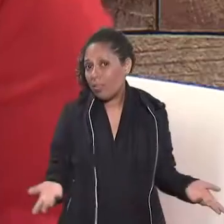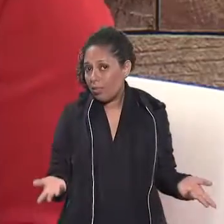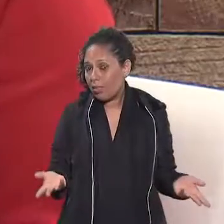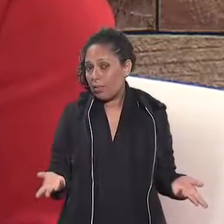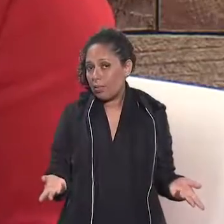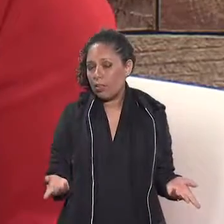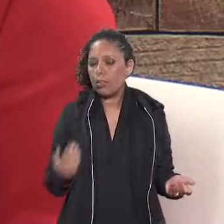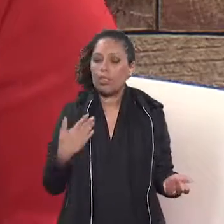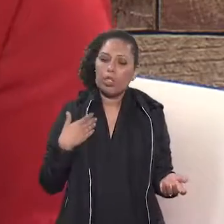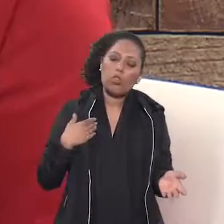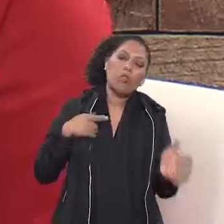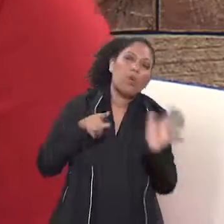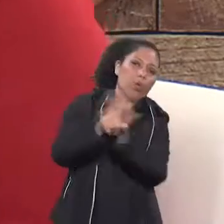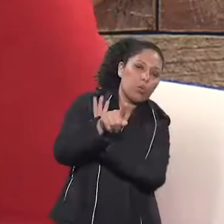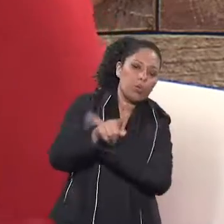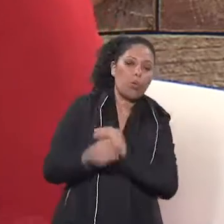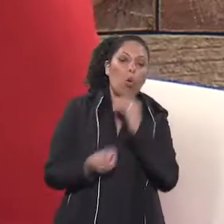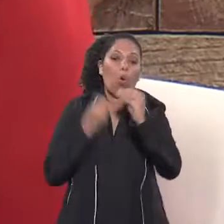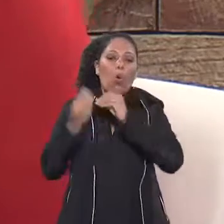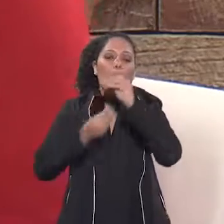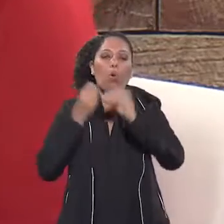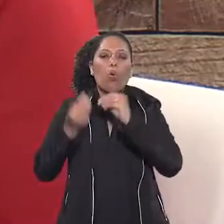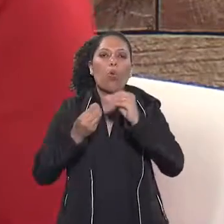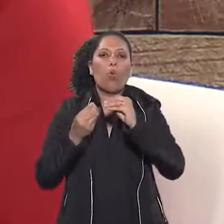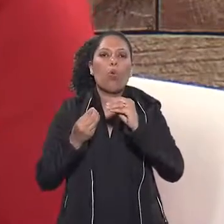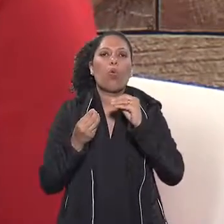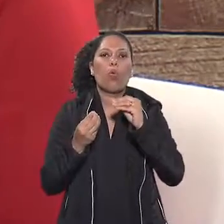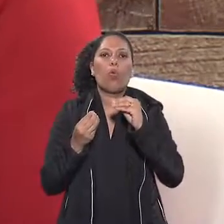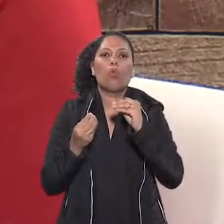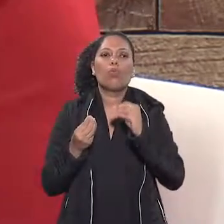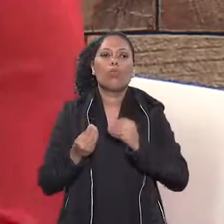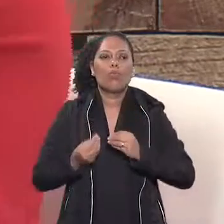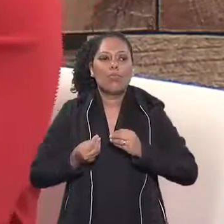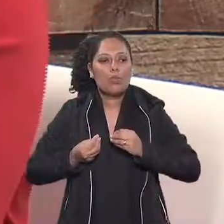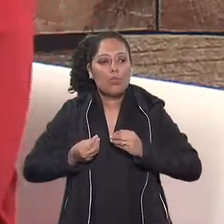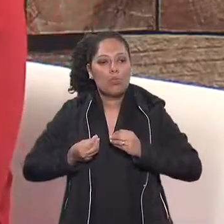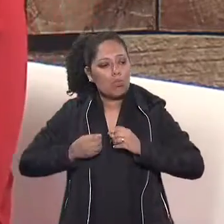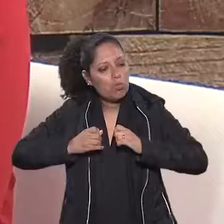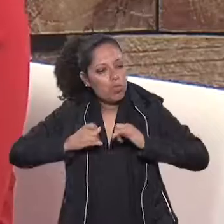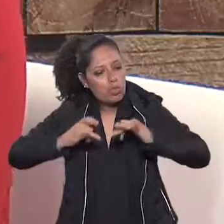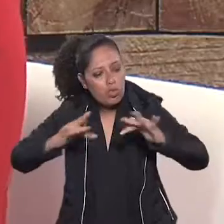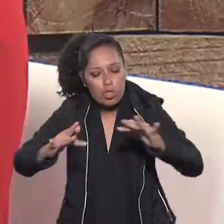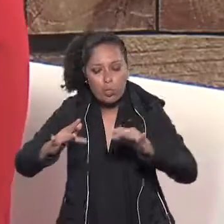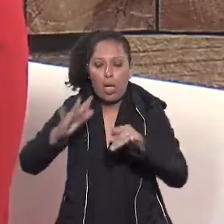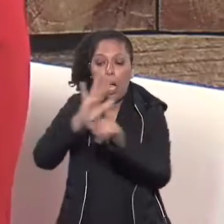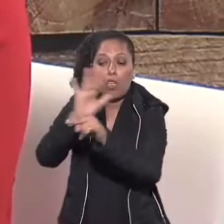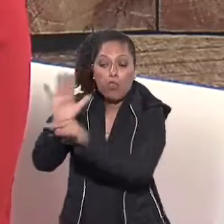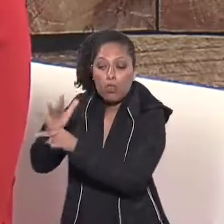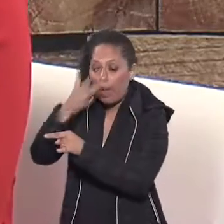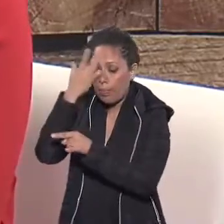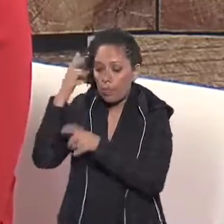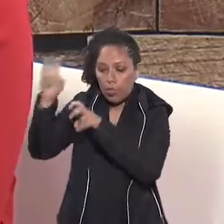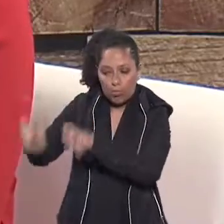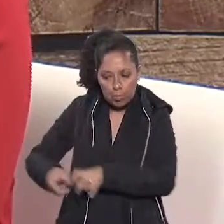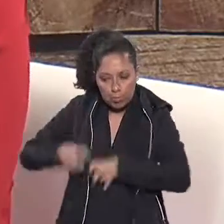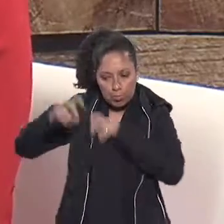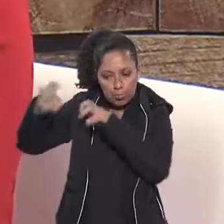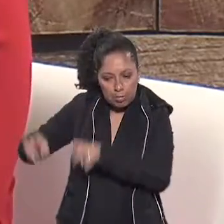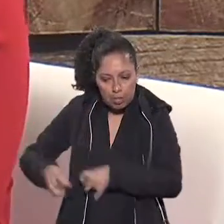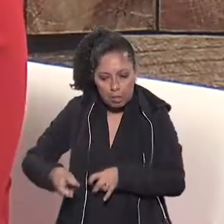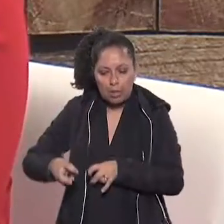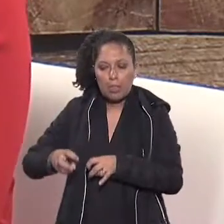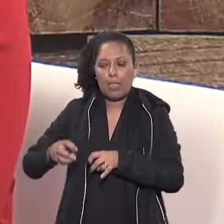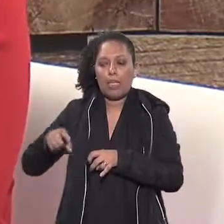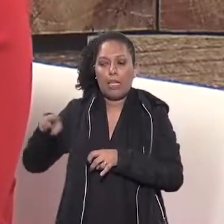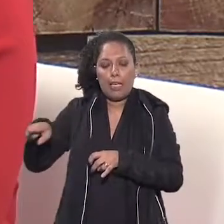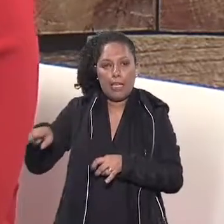aí, o que eu te pergunto é como fazer para dar a esse produtor condições, né, de